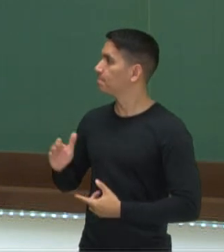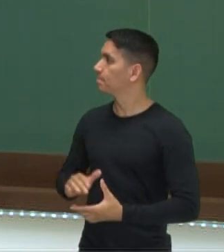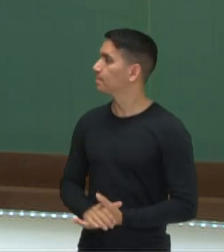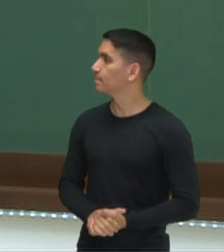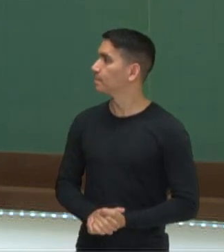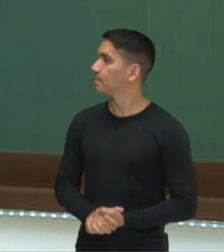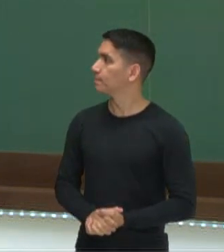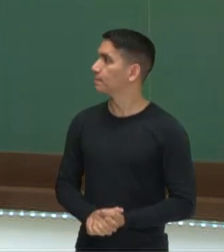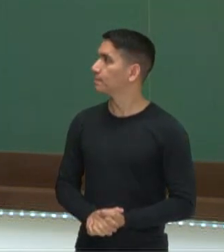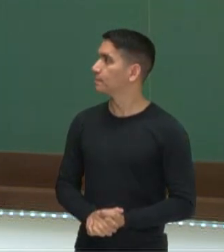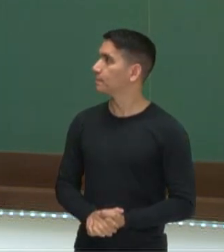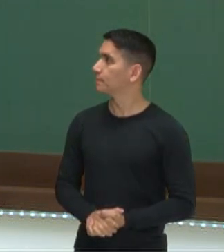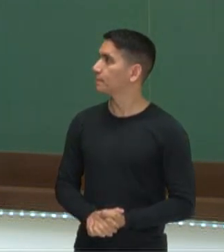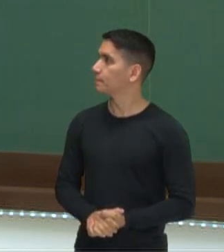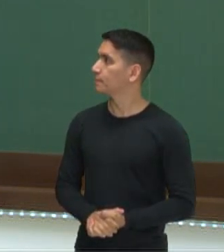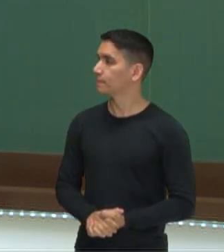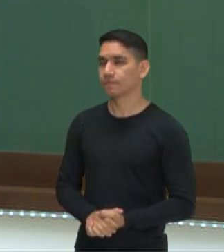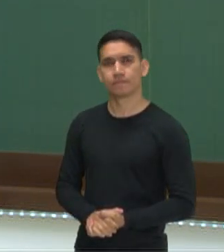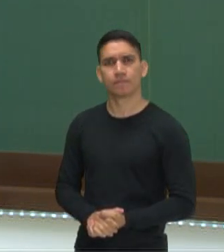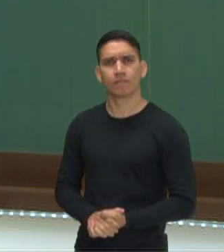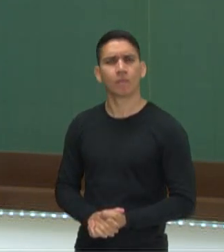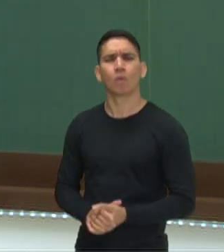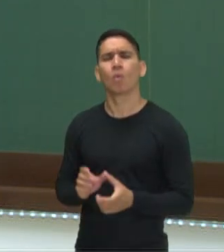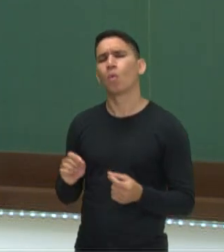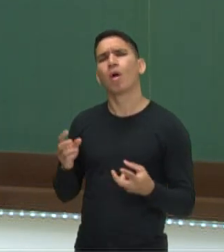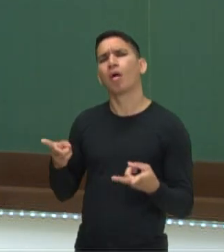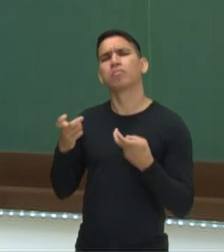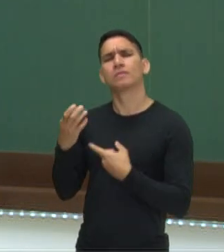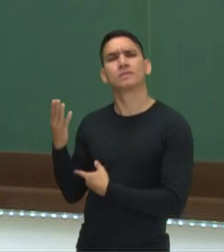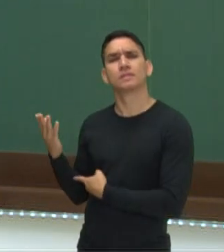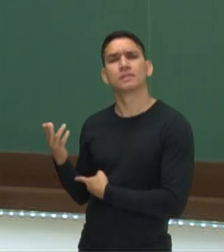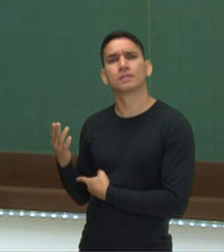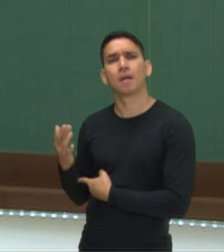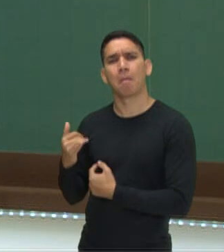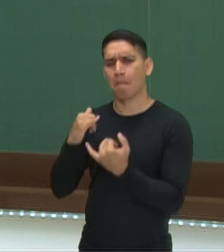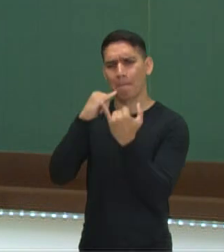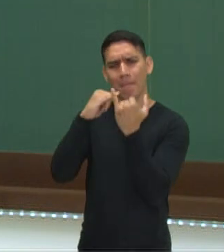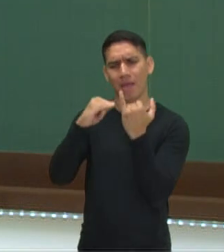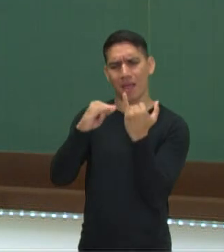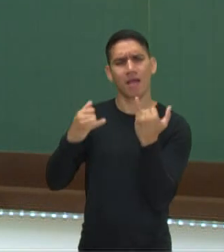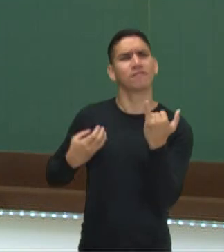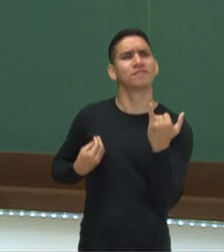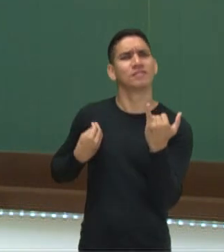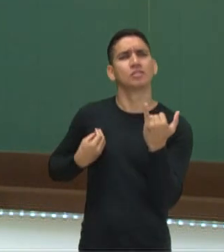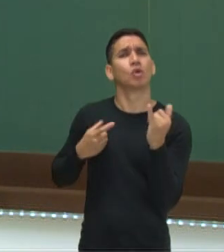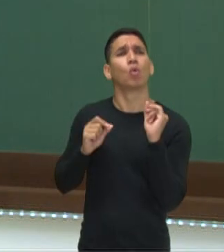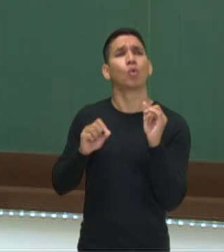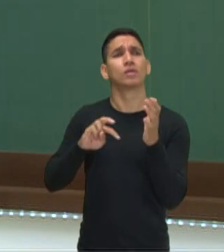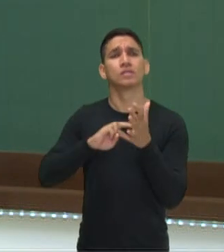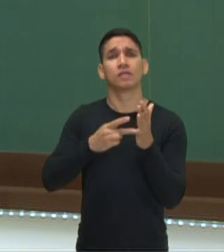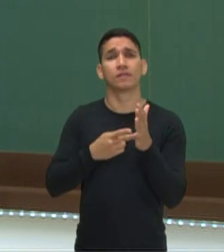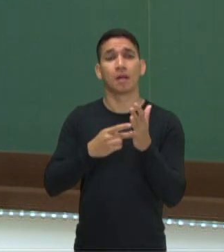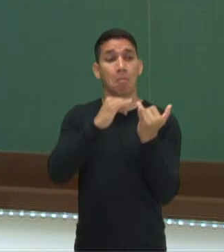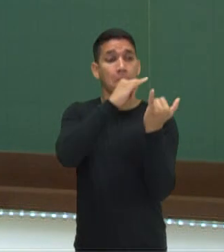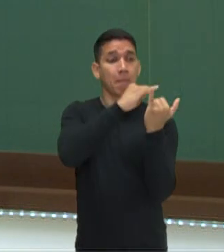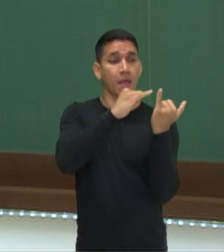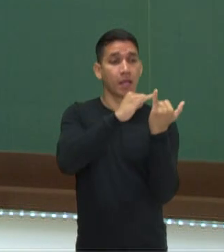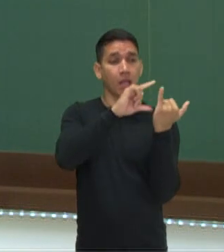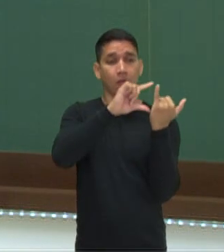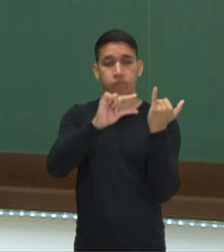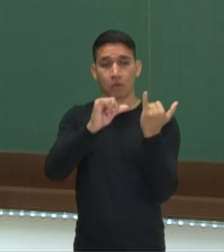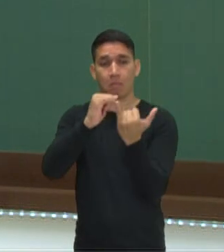que é 3,125. Então, o que a gente tem que notar? Meia-vida, pessoal. Olha só. Metade,